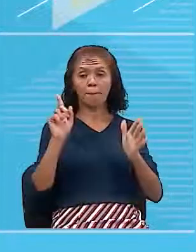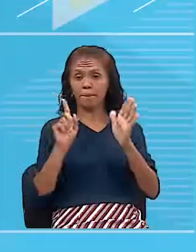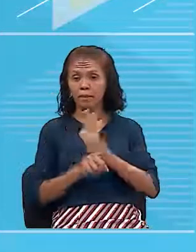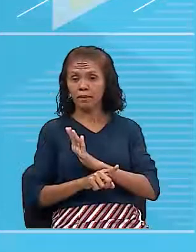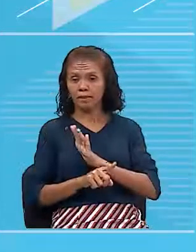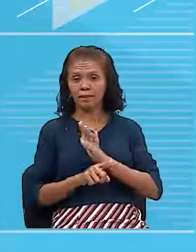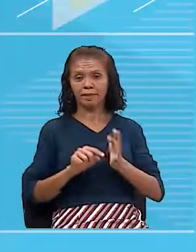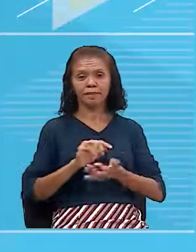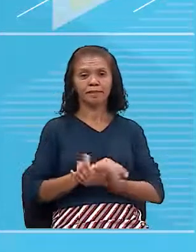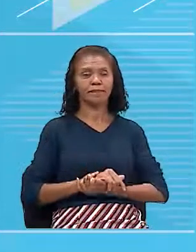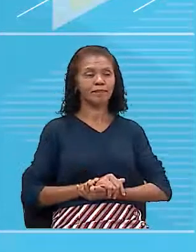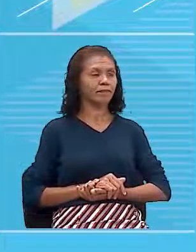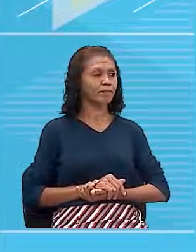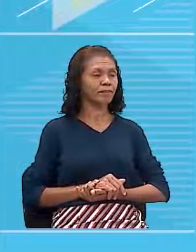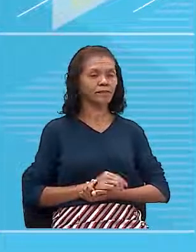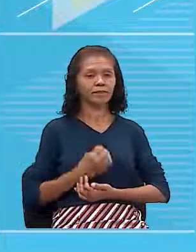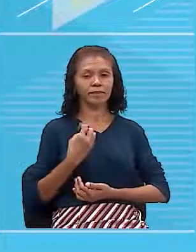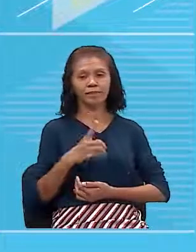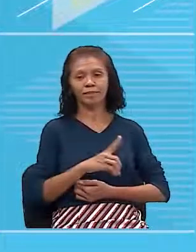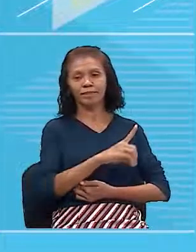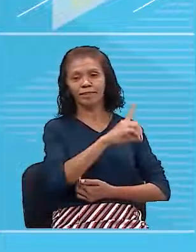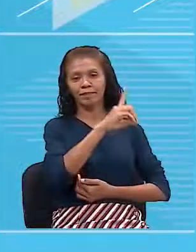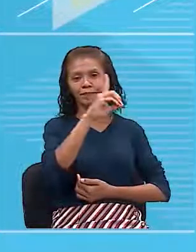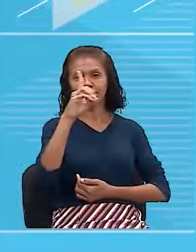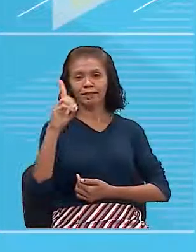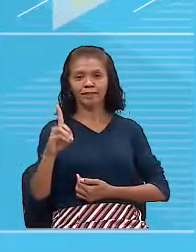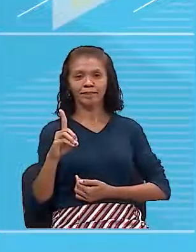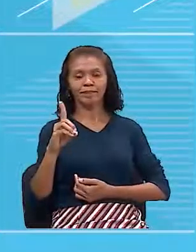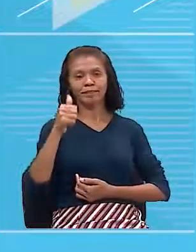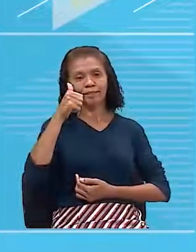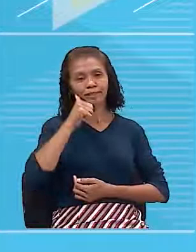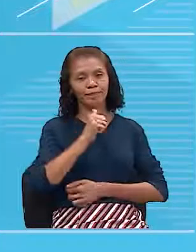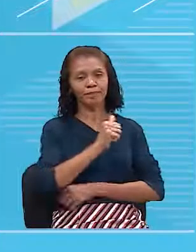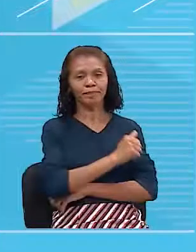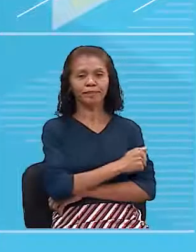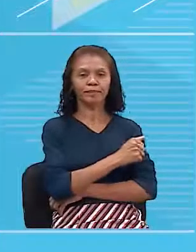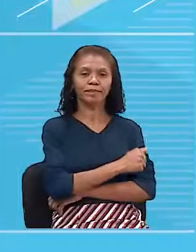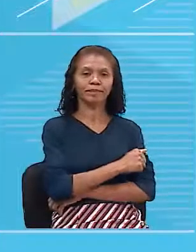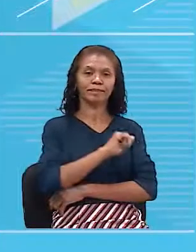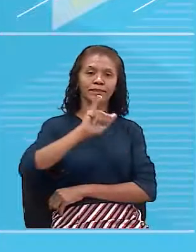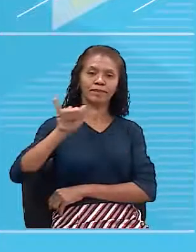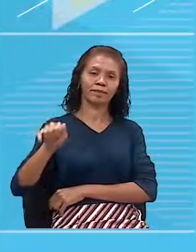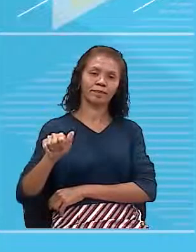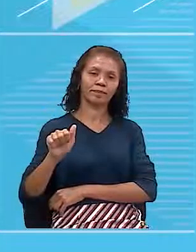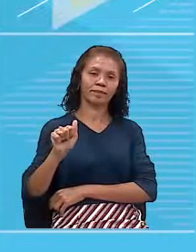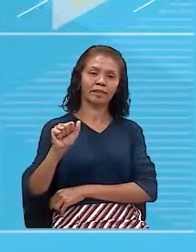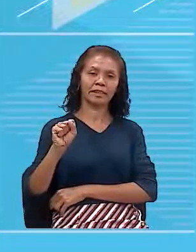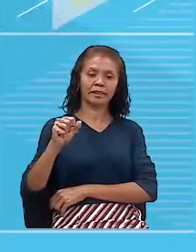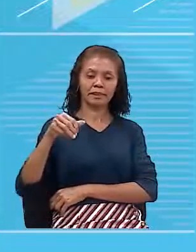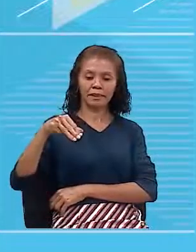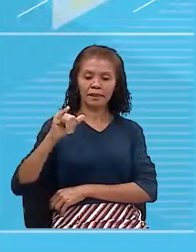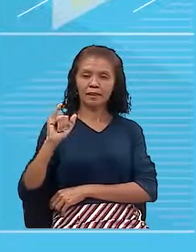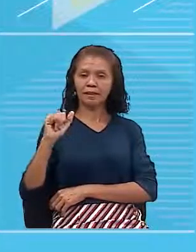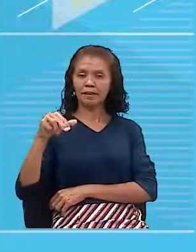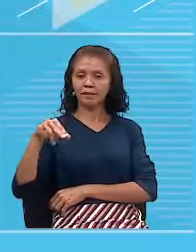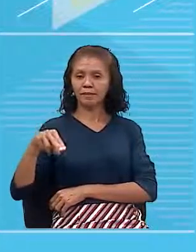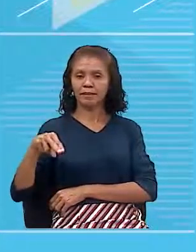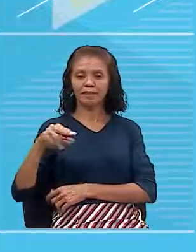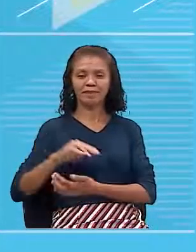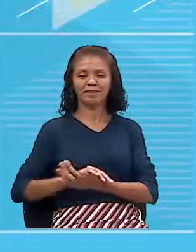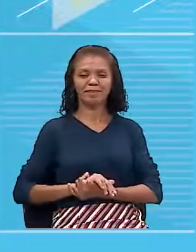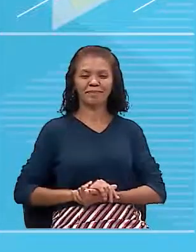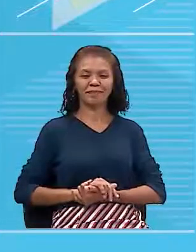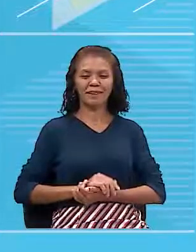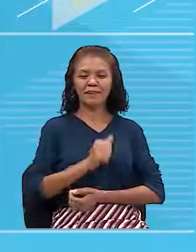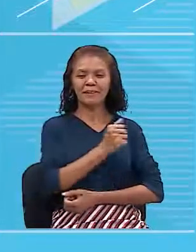Oi bom dia Jasmim Que bom que você tá de volta Bora Colônia do Gurguéia